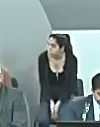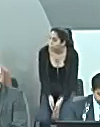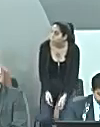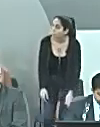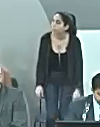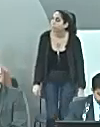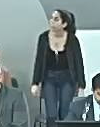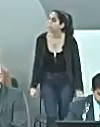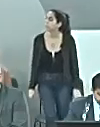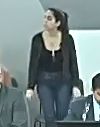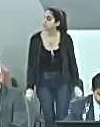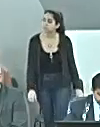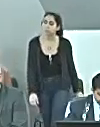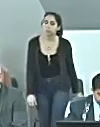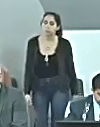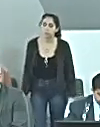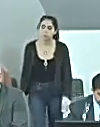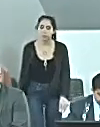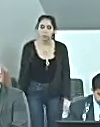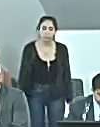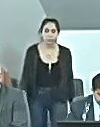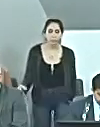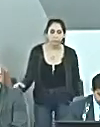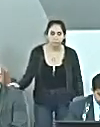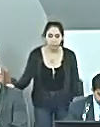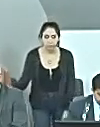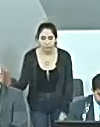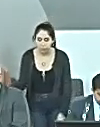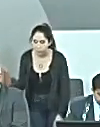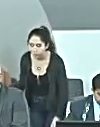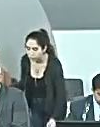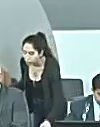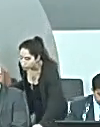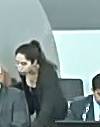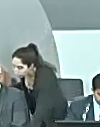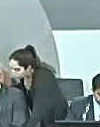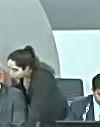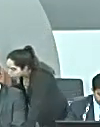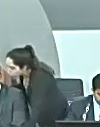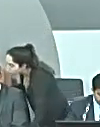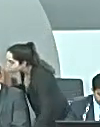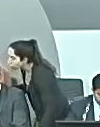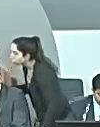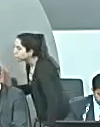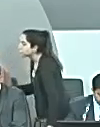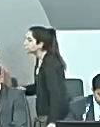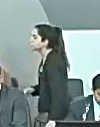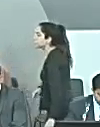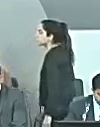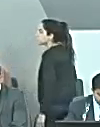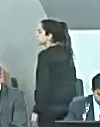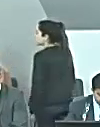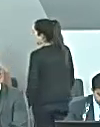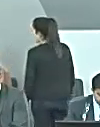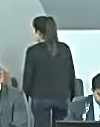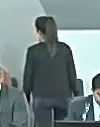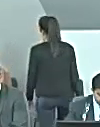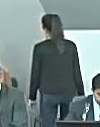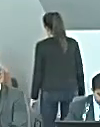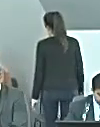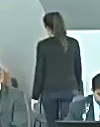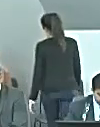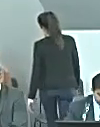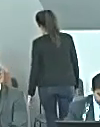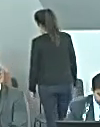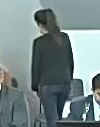é influente na área de direito possa corrigir esse erro o mais senhores